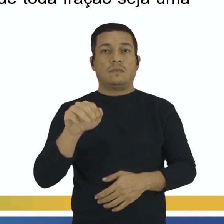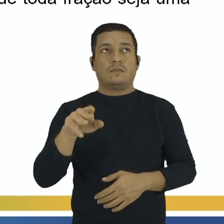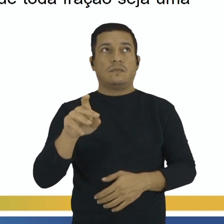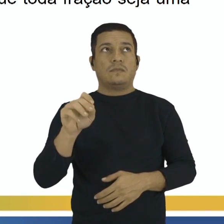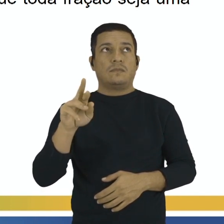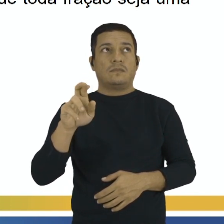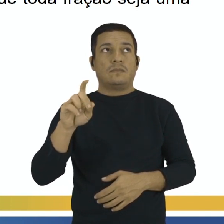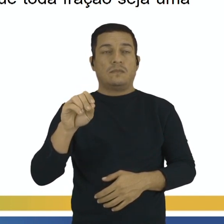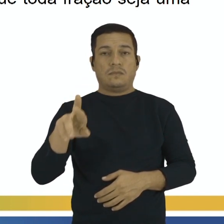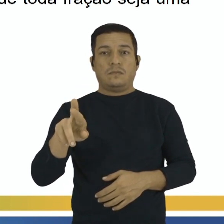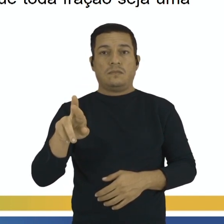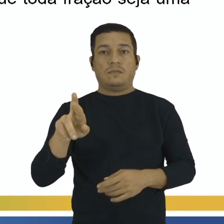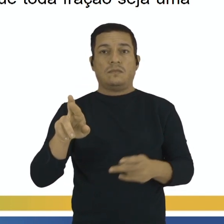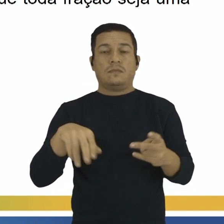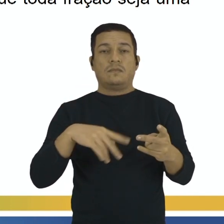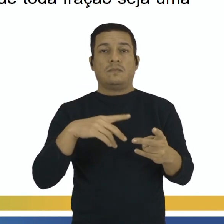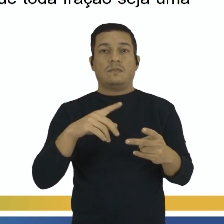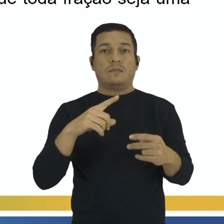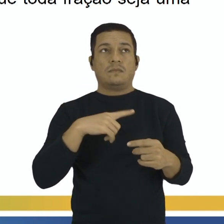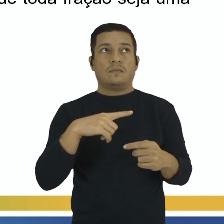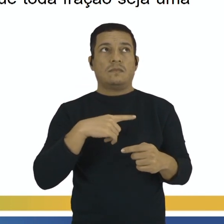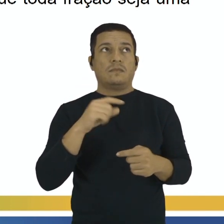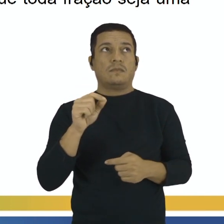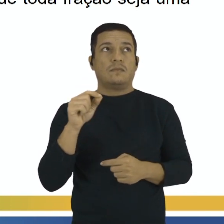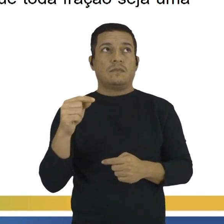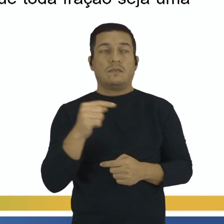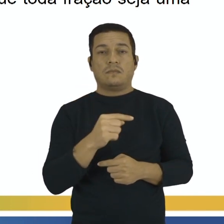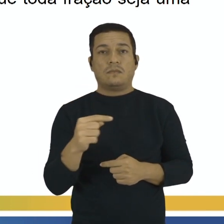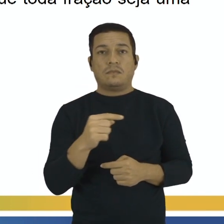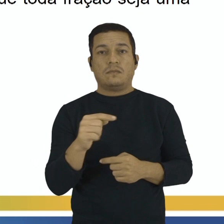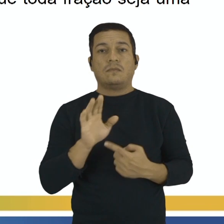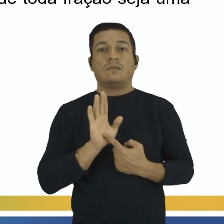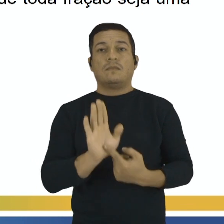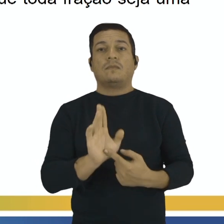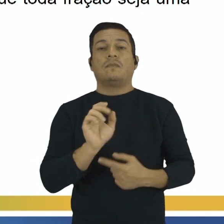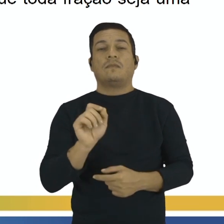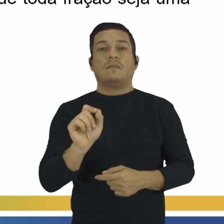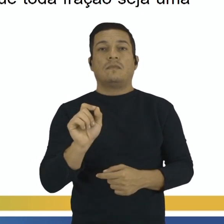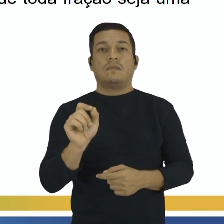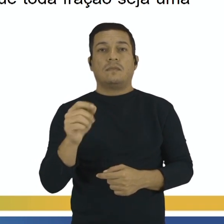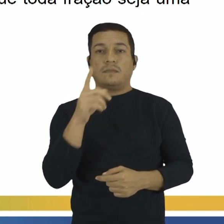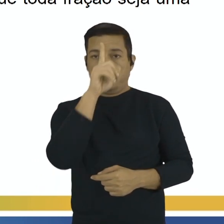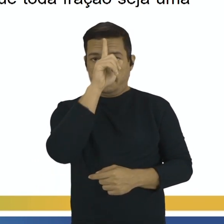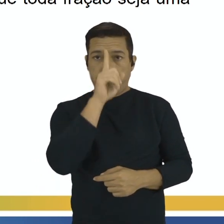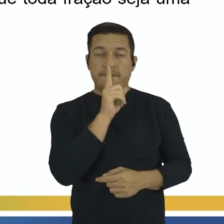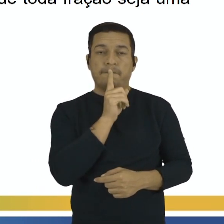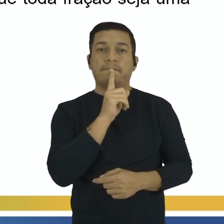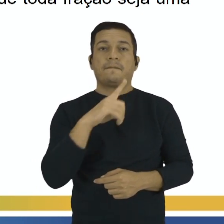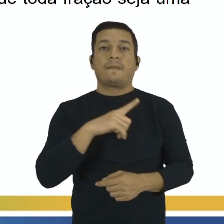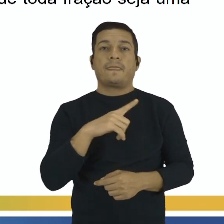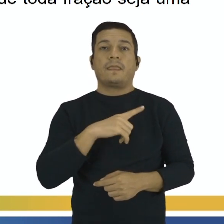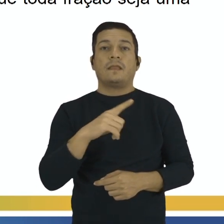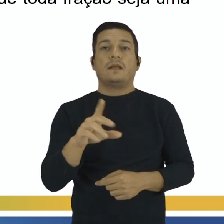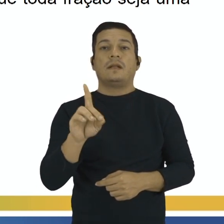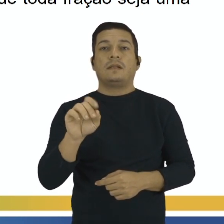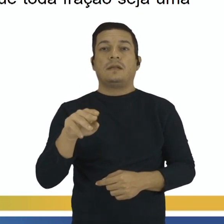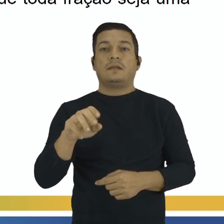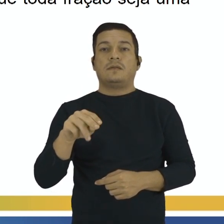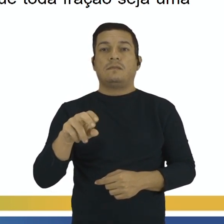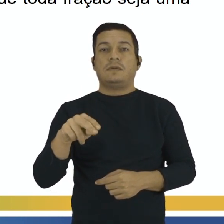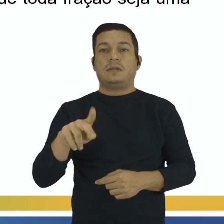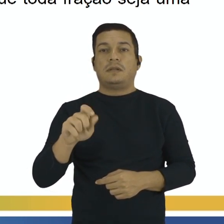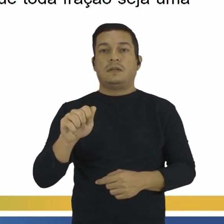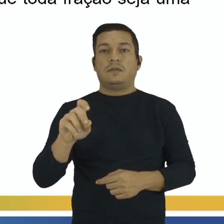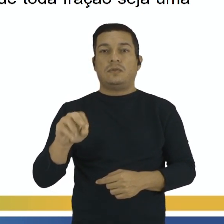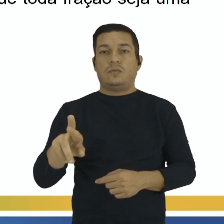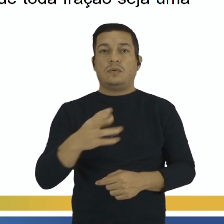Nós temos o traço aí, que está sendo indicado aí ao lado da setinha amarela, e nós temos o denominador, que é o